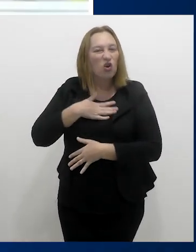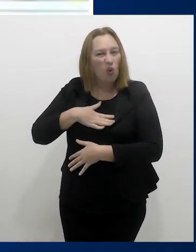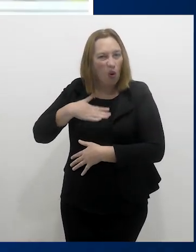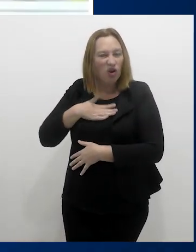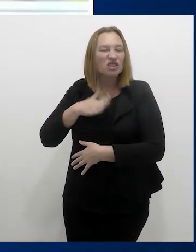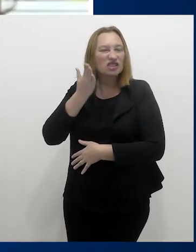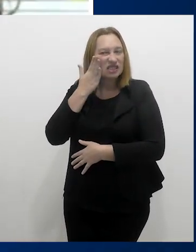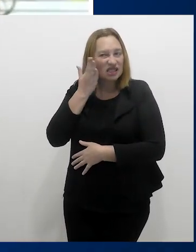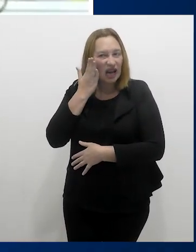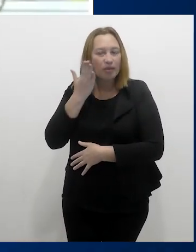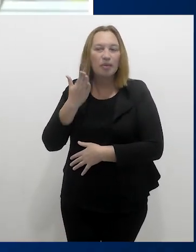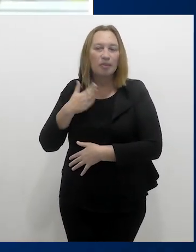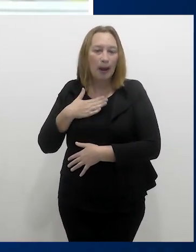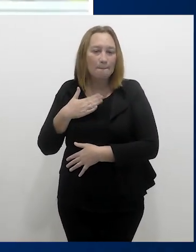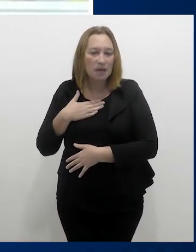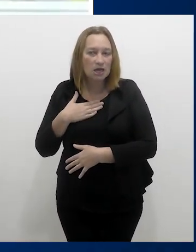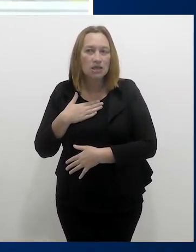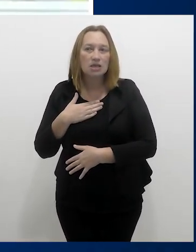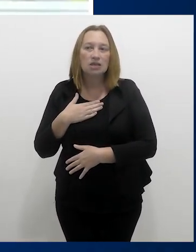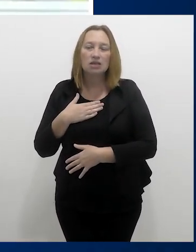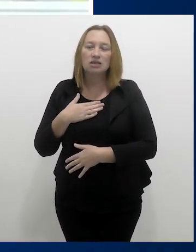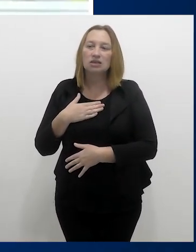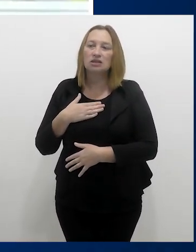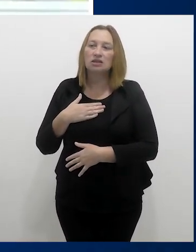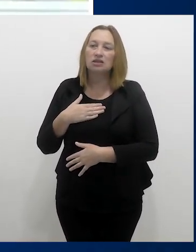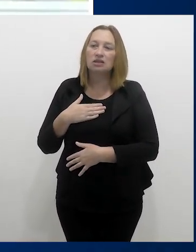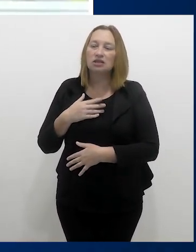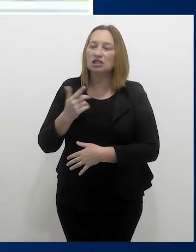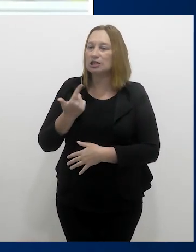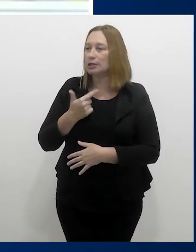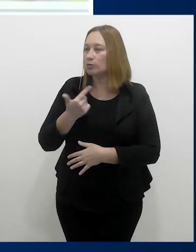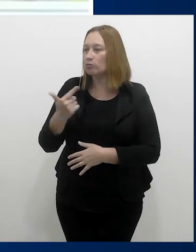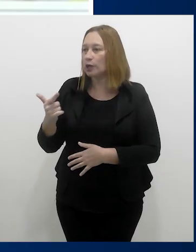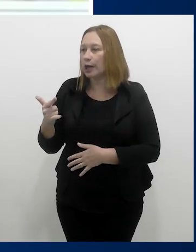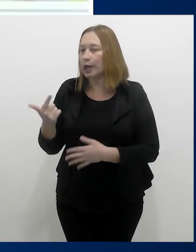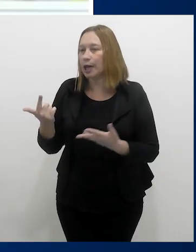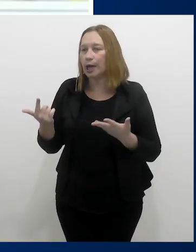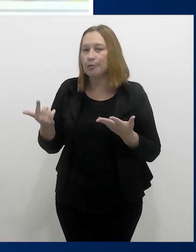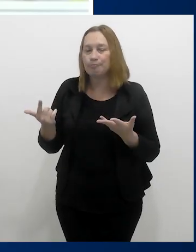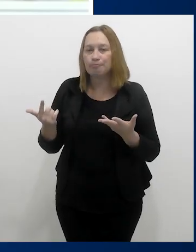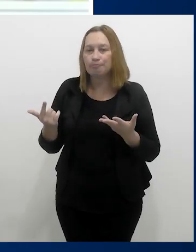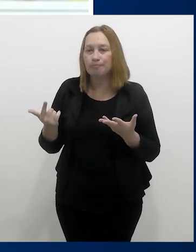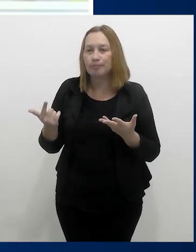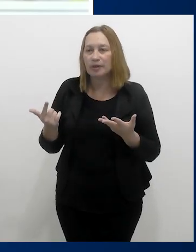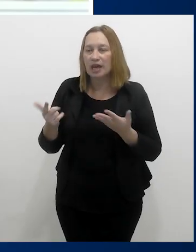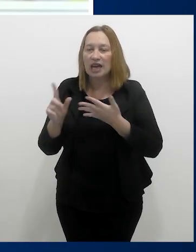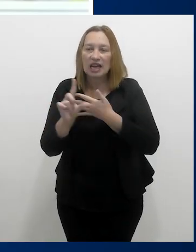que você gosta, sabe. Para mim, a grande coisa é que não existe,